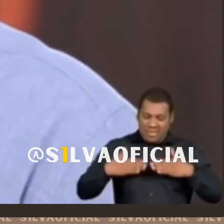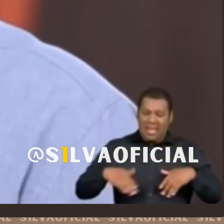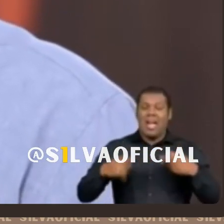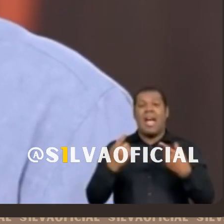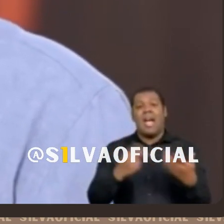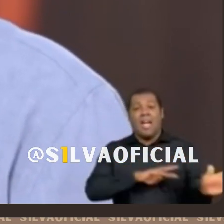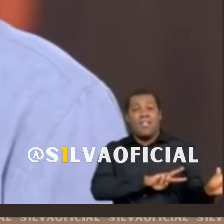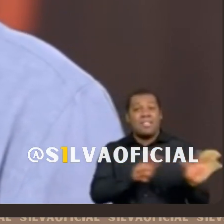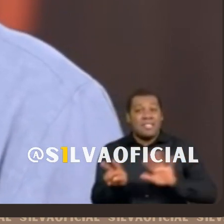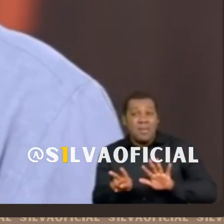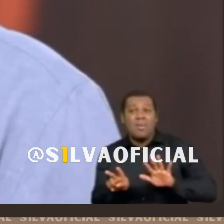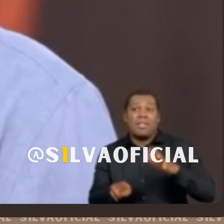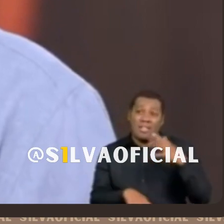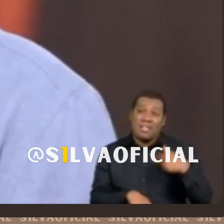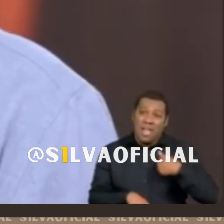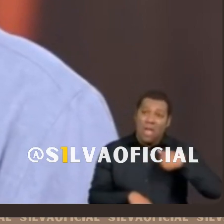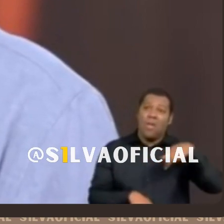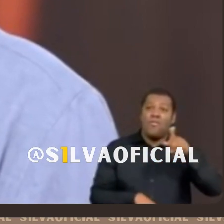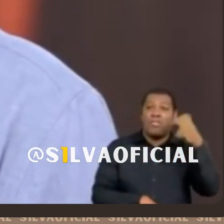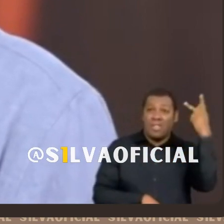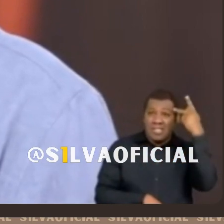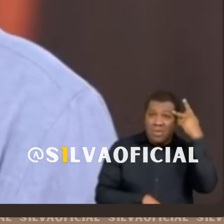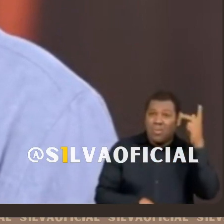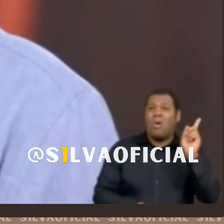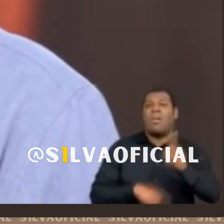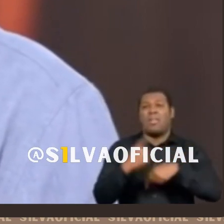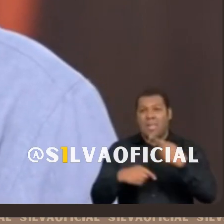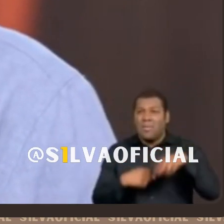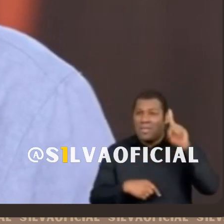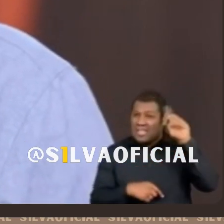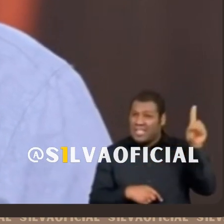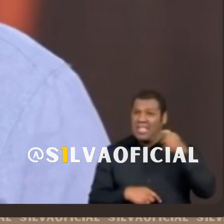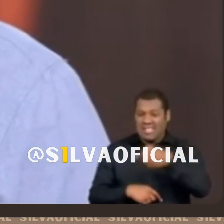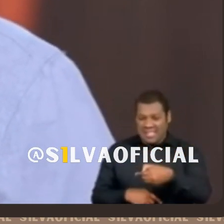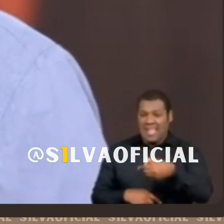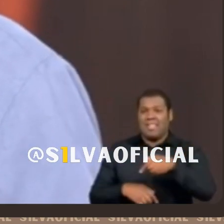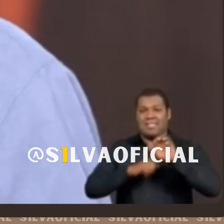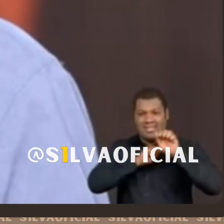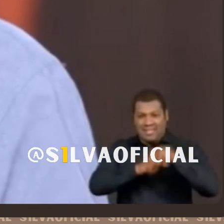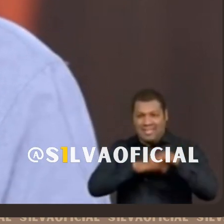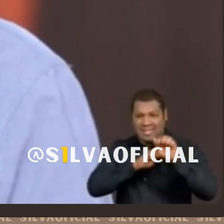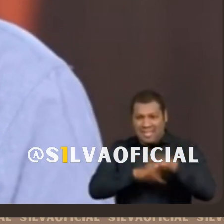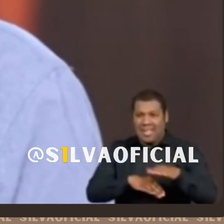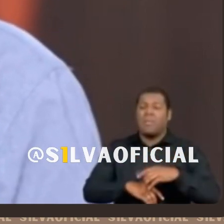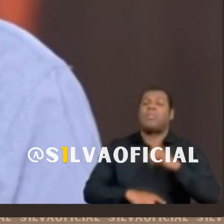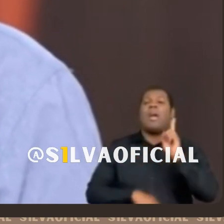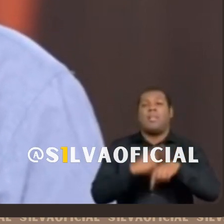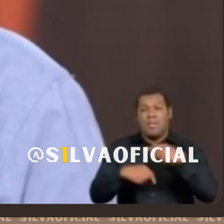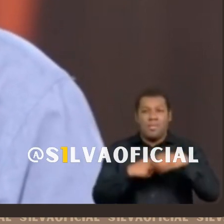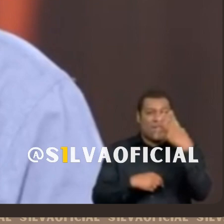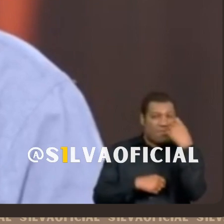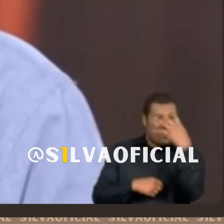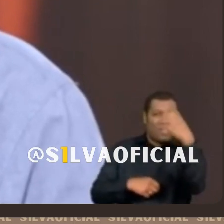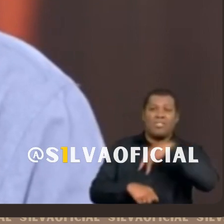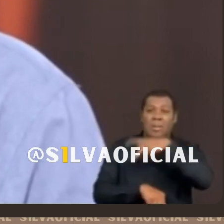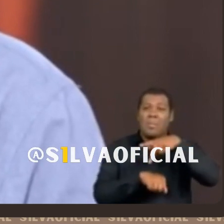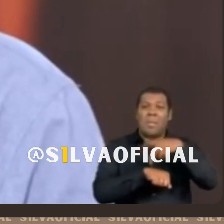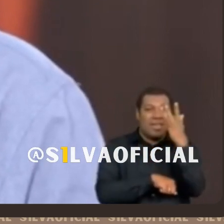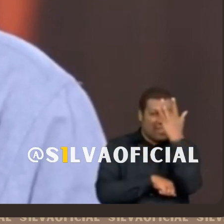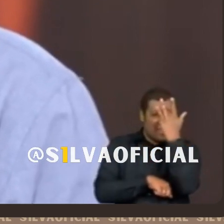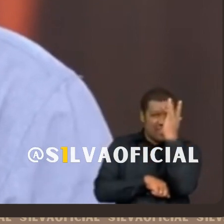setembro, sabe? Aí eu embarco para a Índia para fazer com que o Brasil cresça um pouco mais na geopolítica